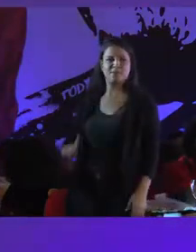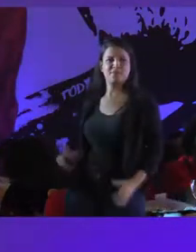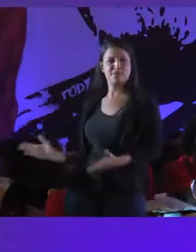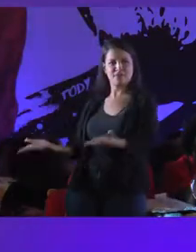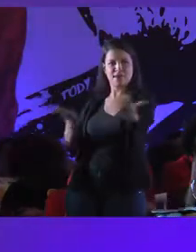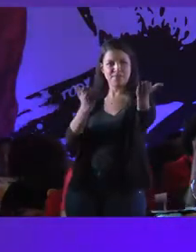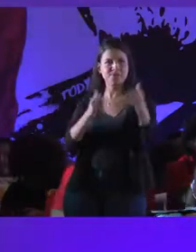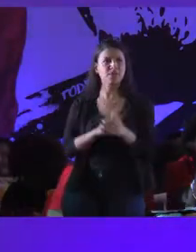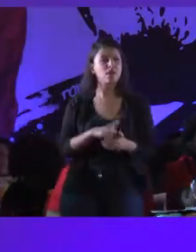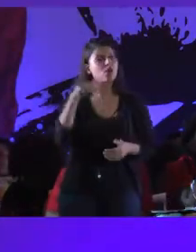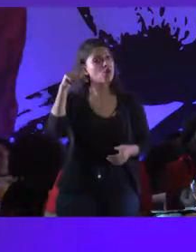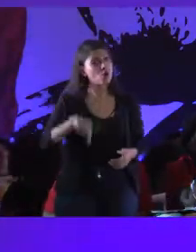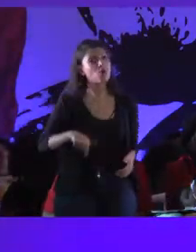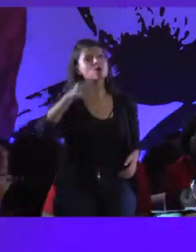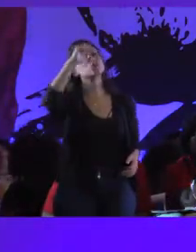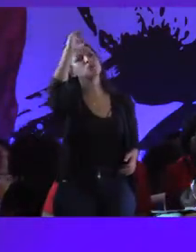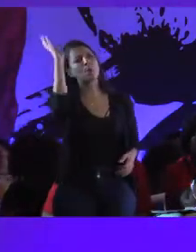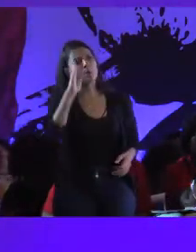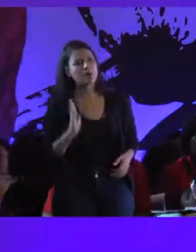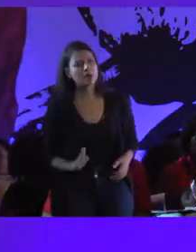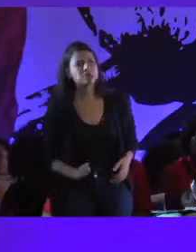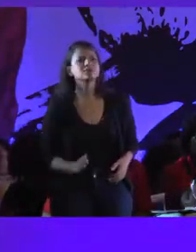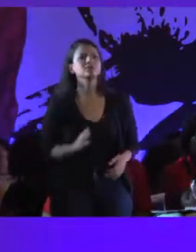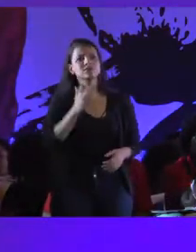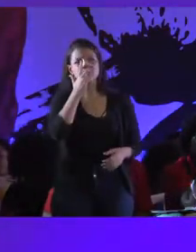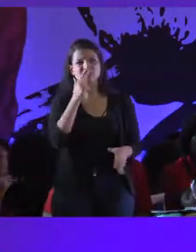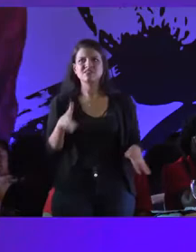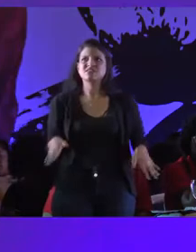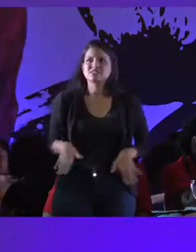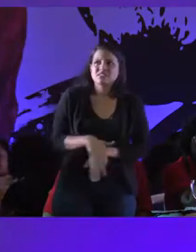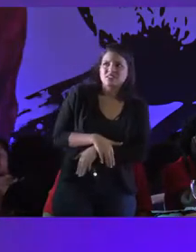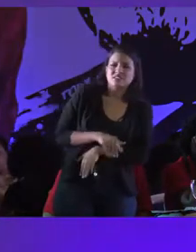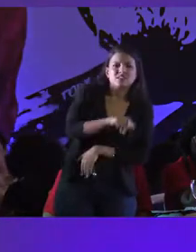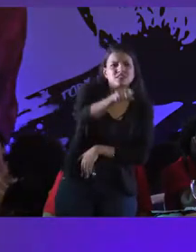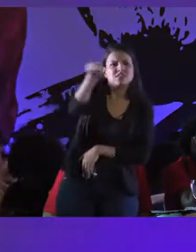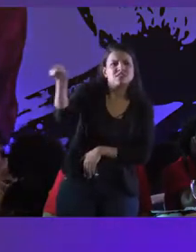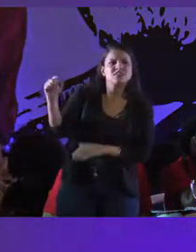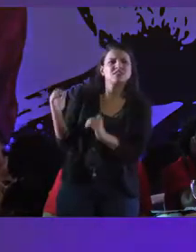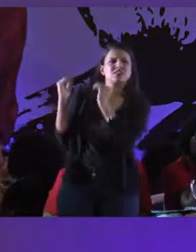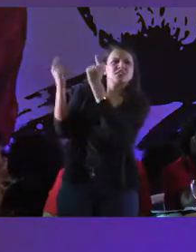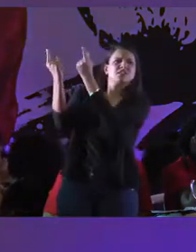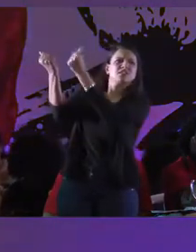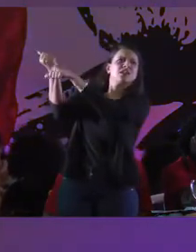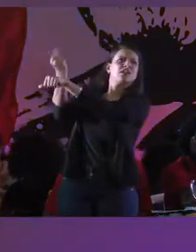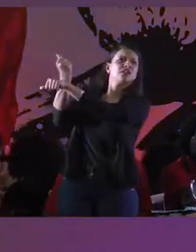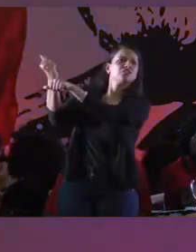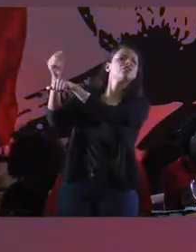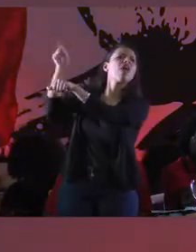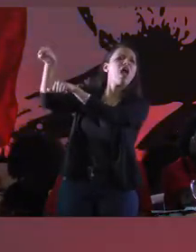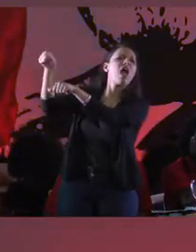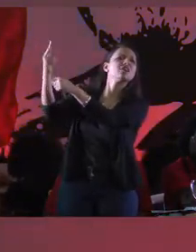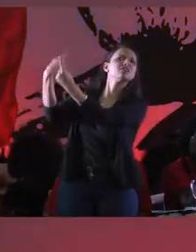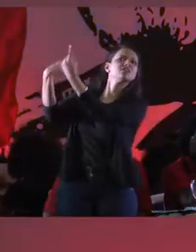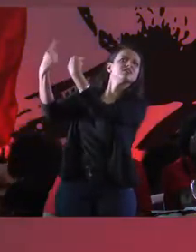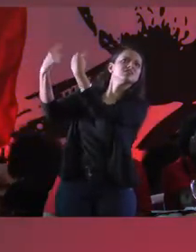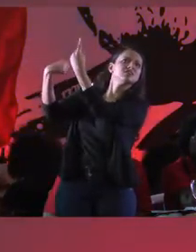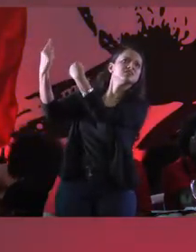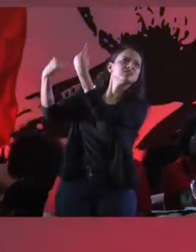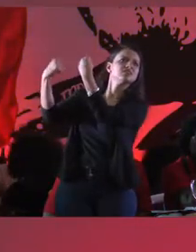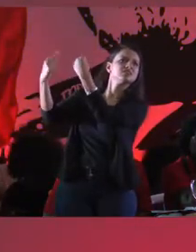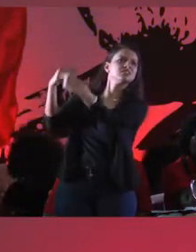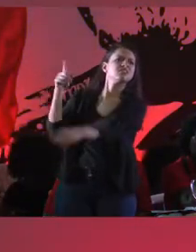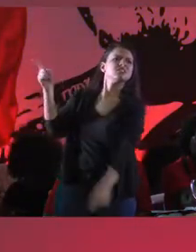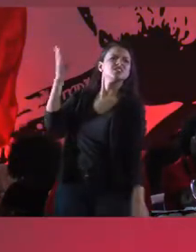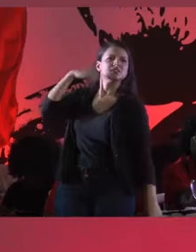refém. É refém de uma elite, de uma classe dominante que é muito perversa, trespassada por